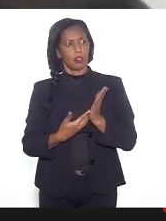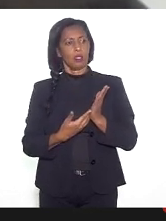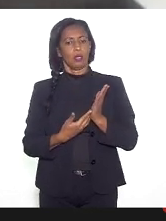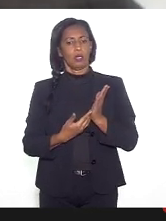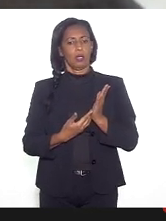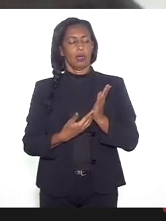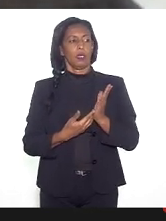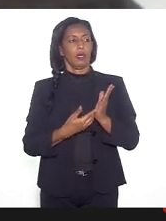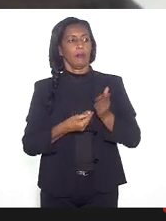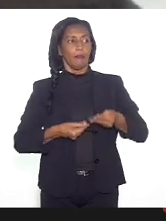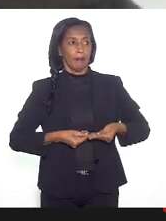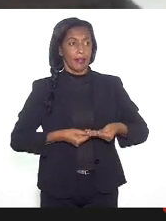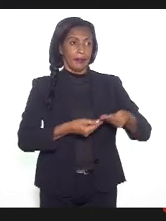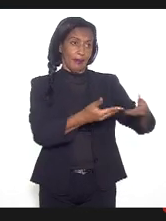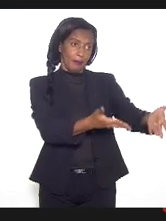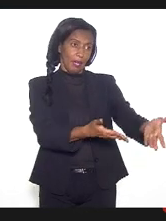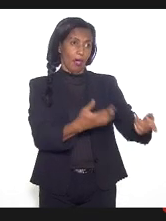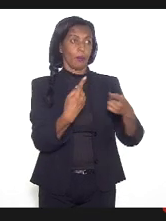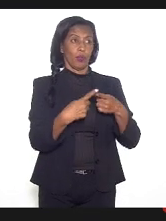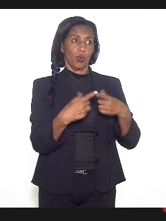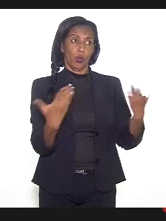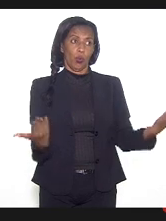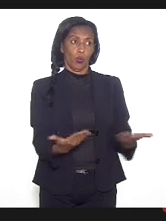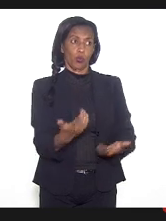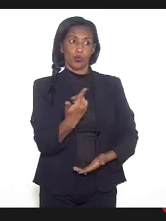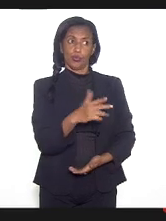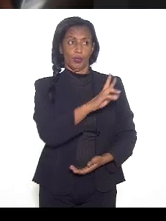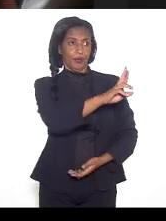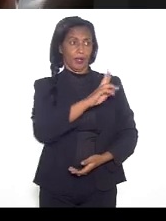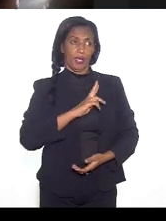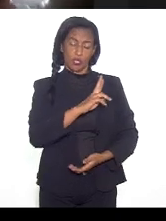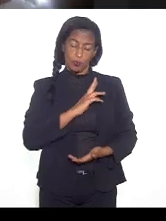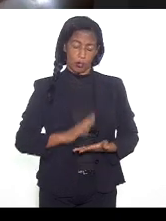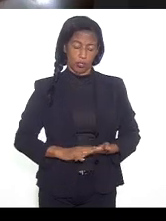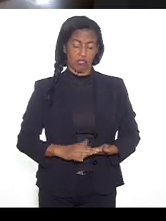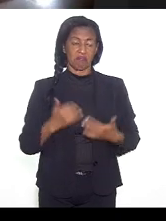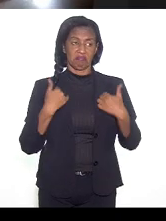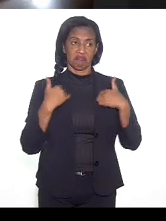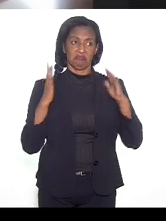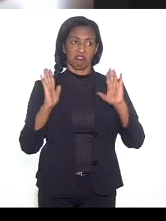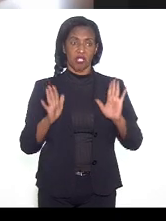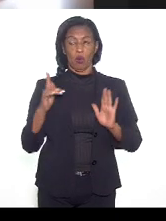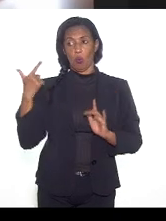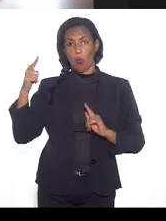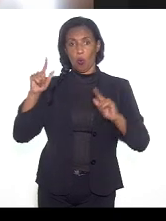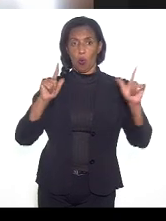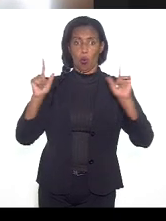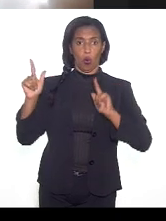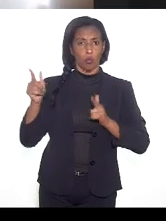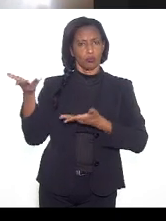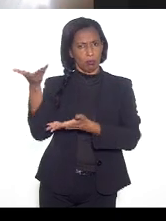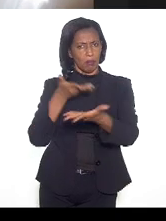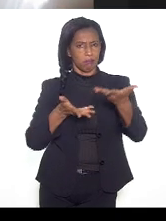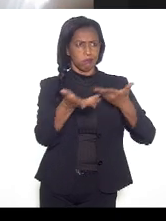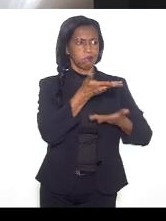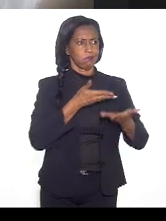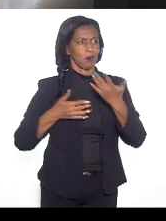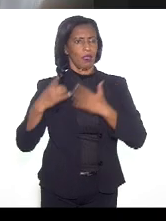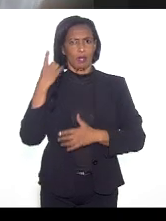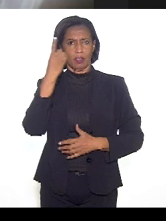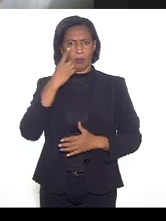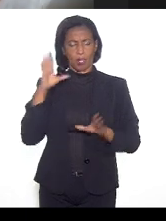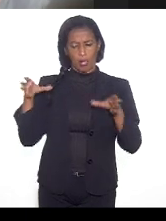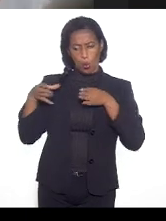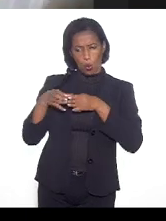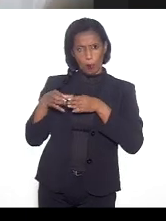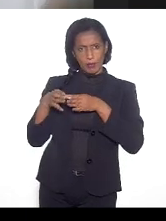não tivemos, definitivamente. Perfeito. Então, deliberamos aqui, vou até, como há outros deputados participando e deputados da